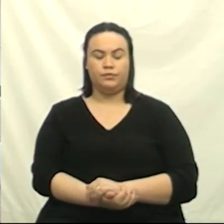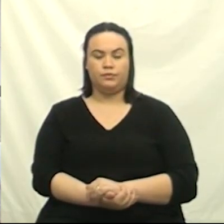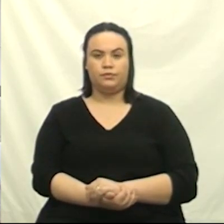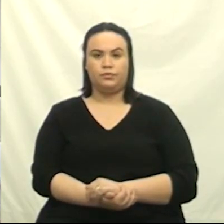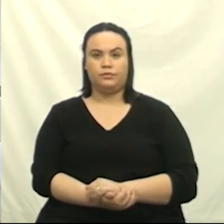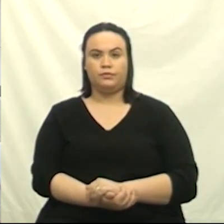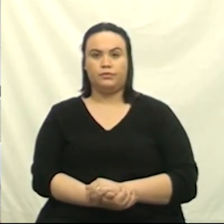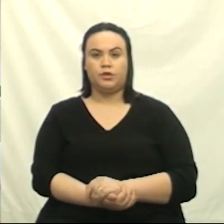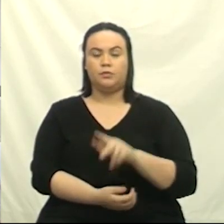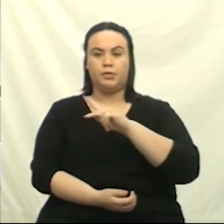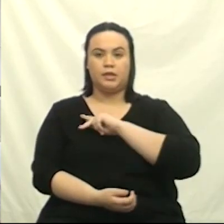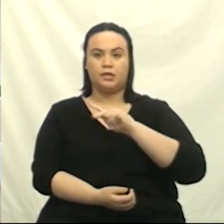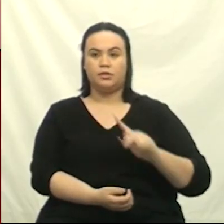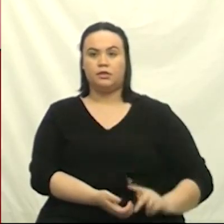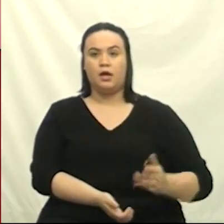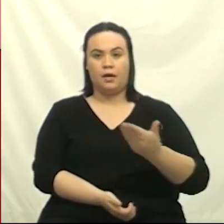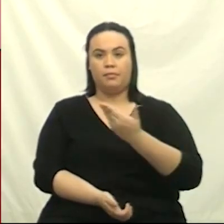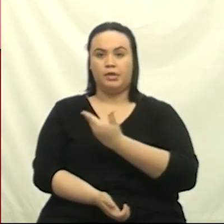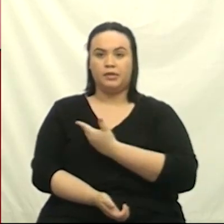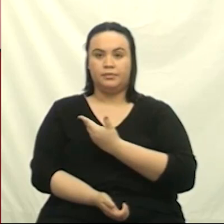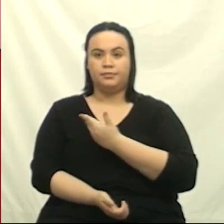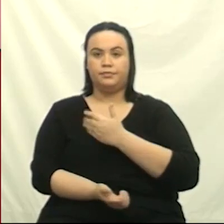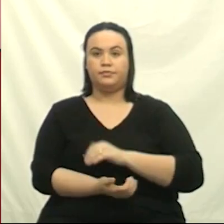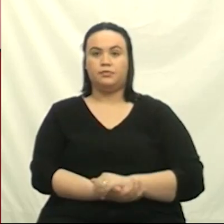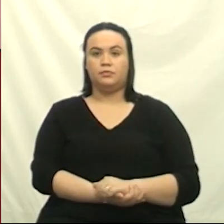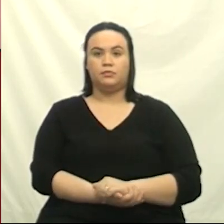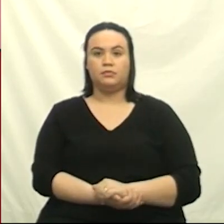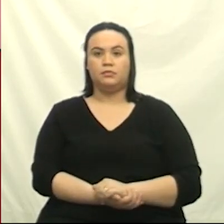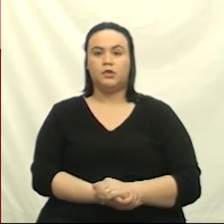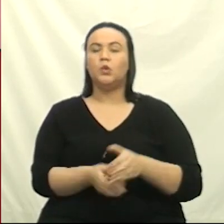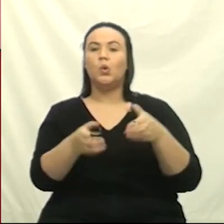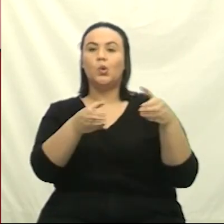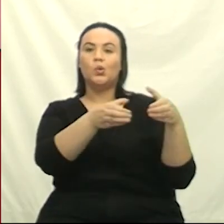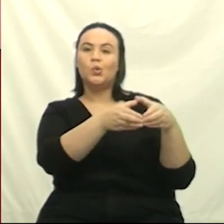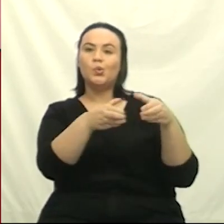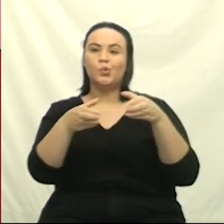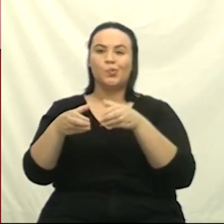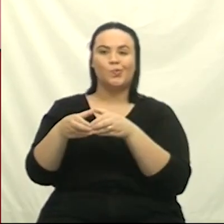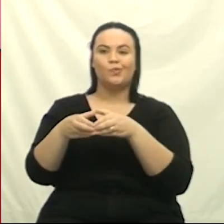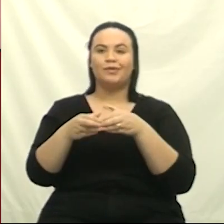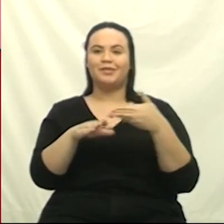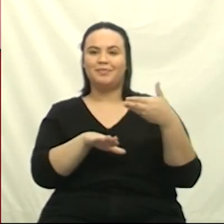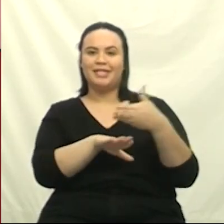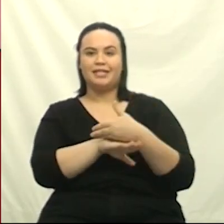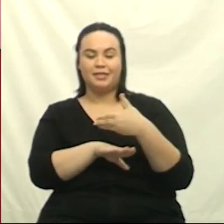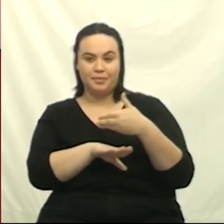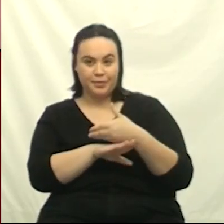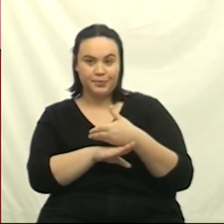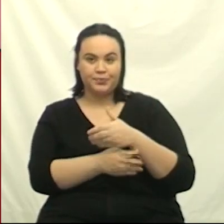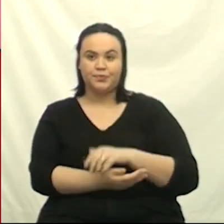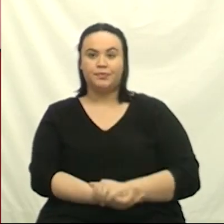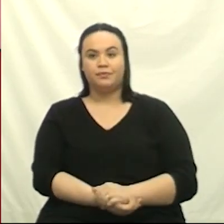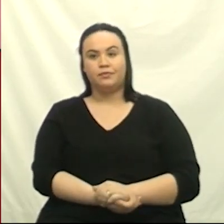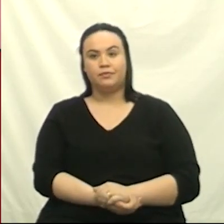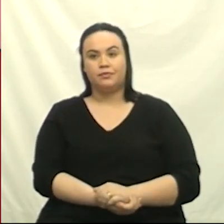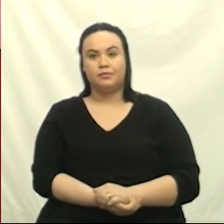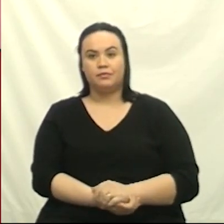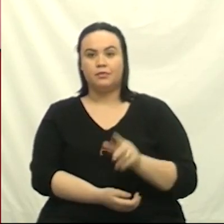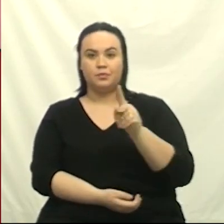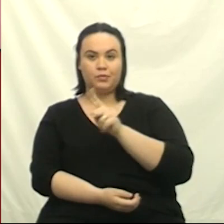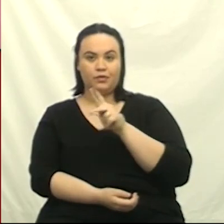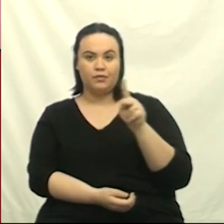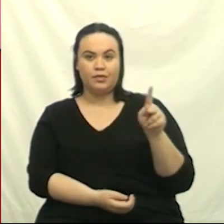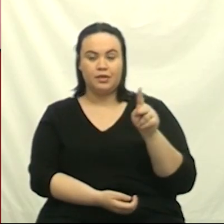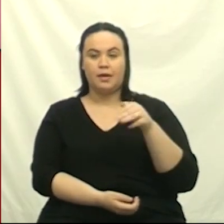presidente colegas times aqui presentes professora